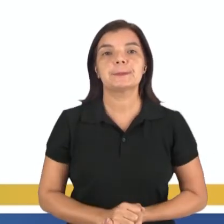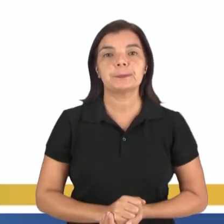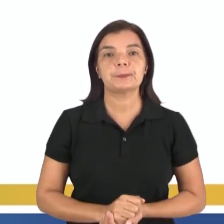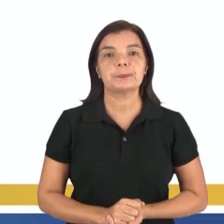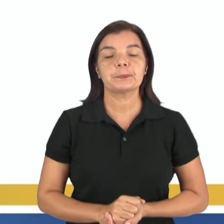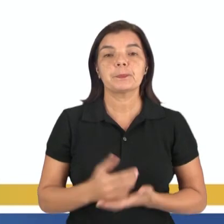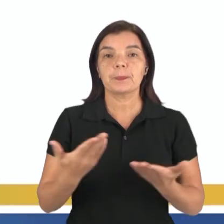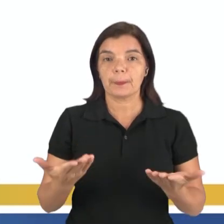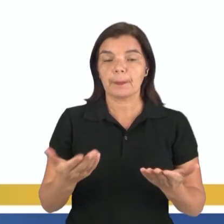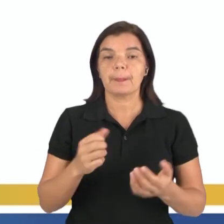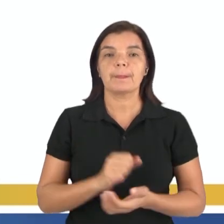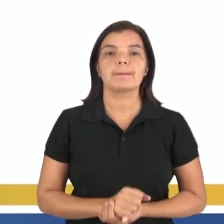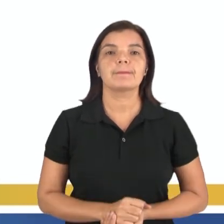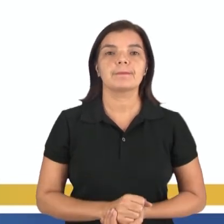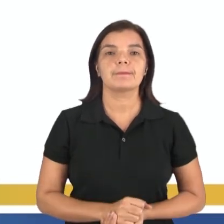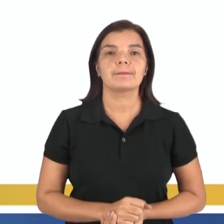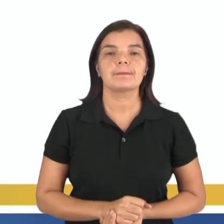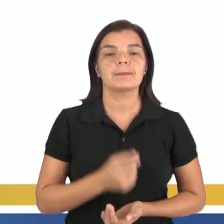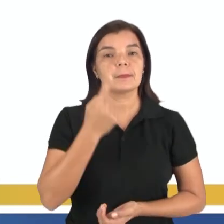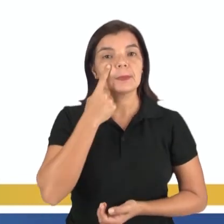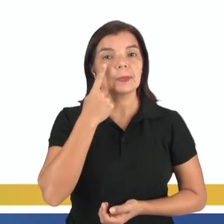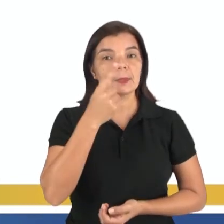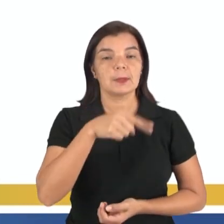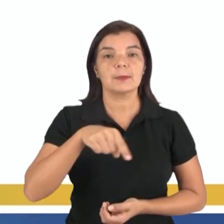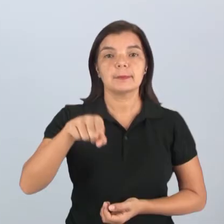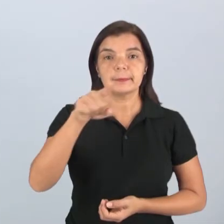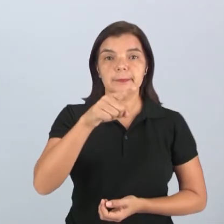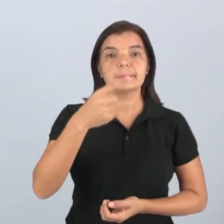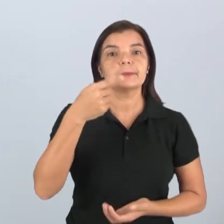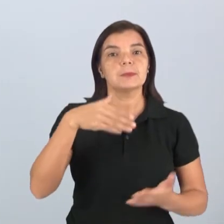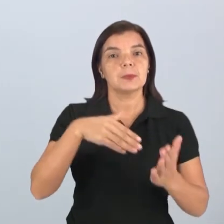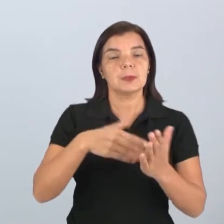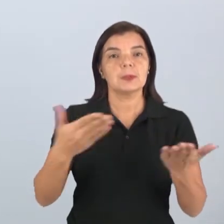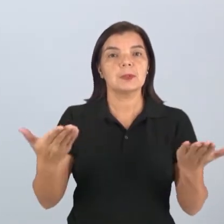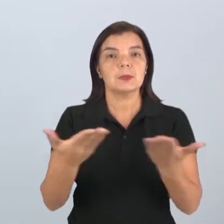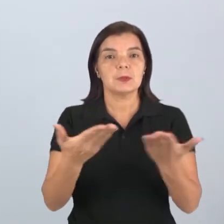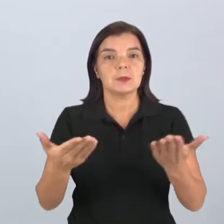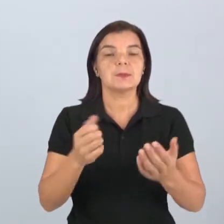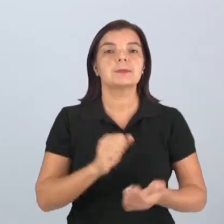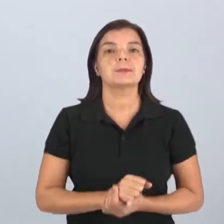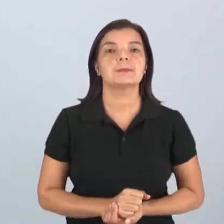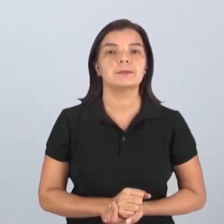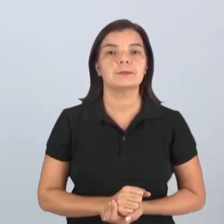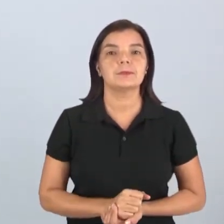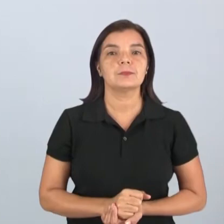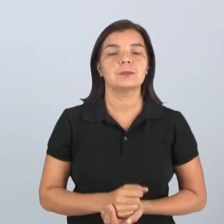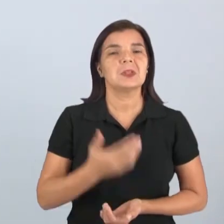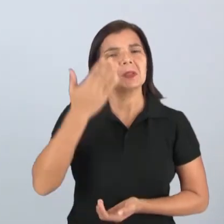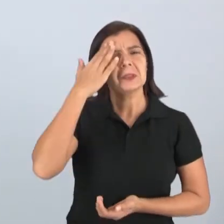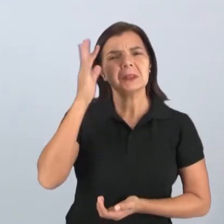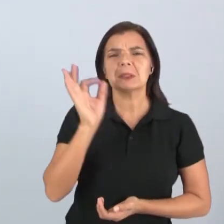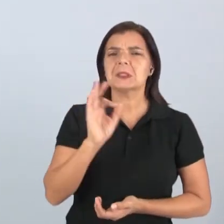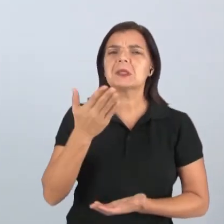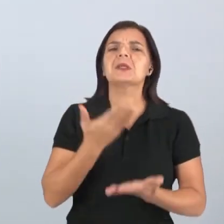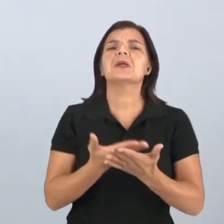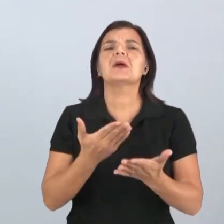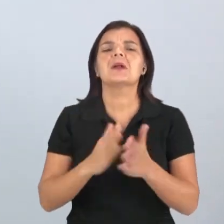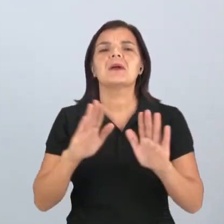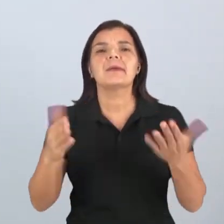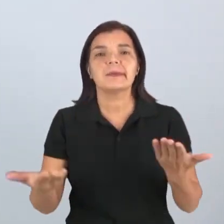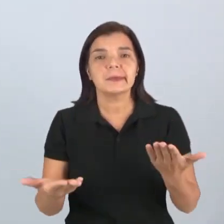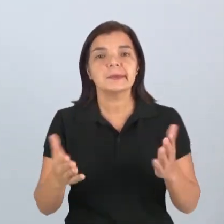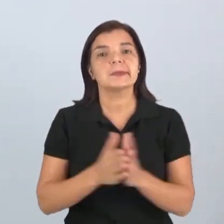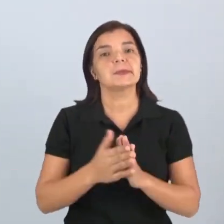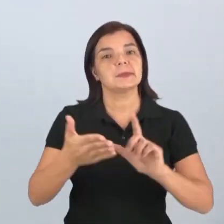questão, tá bom? Então, pessoal, você que ficou até aqui e que, nossa, não entendi, que aula é